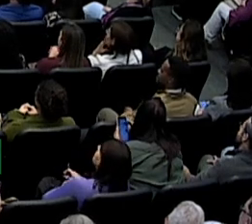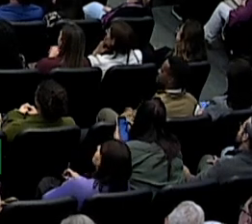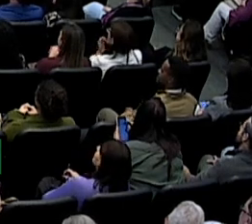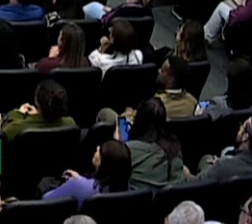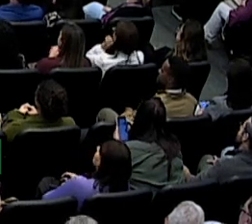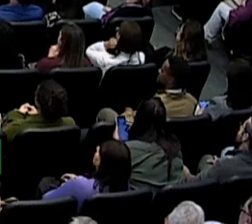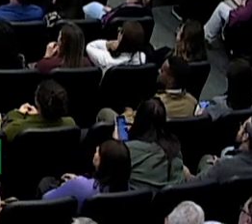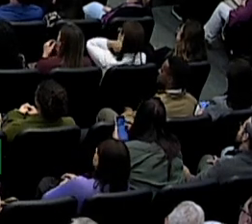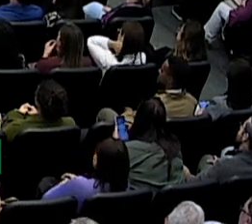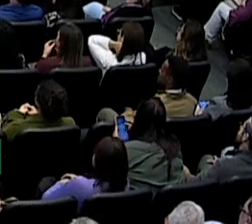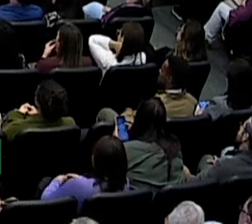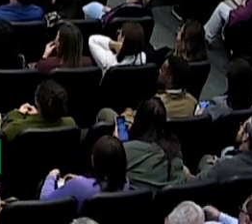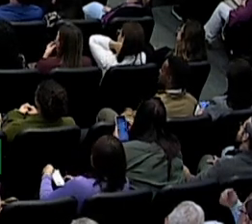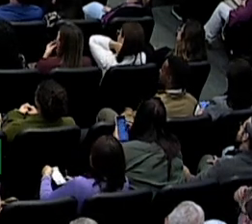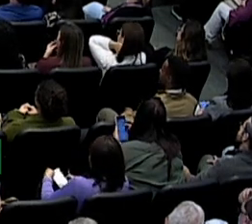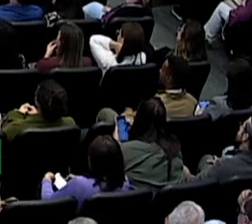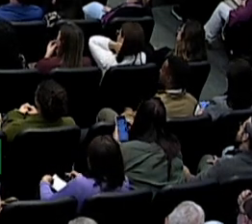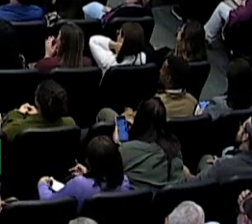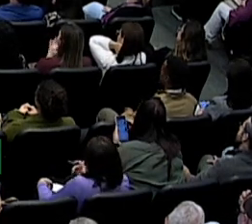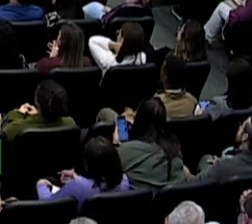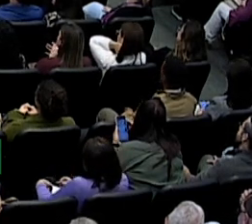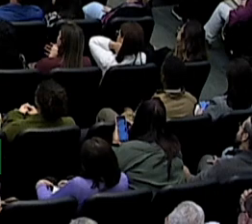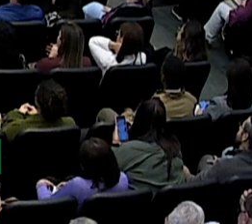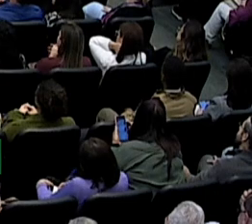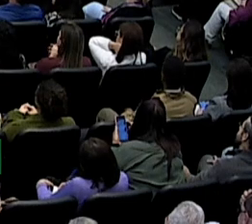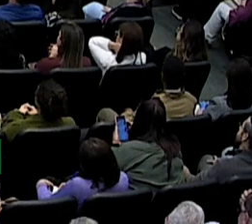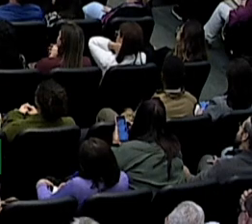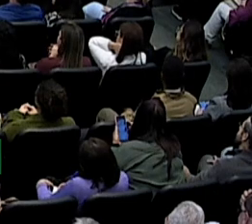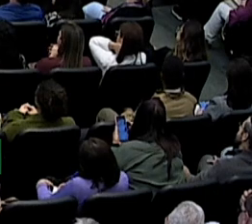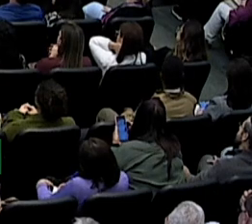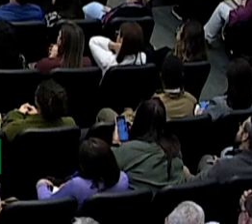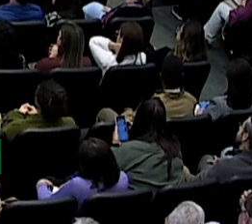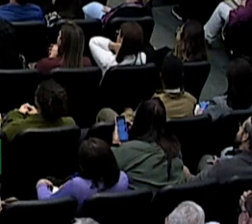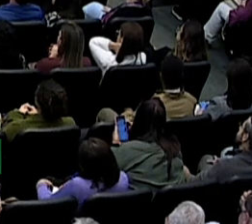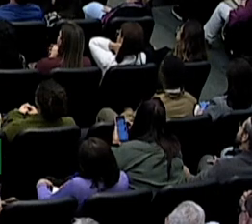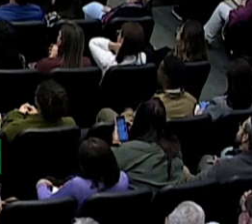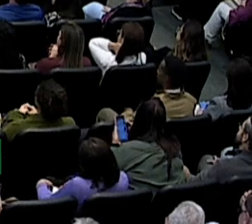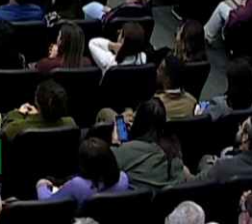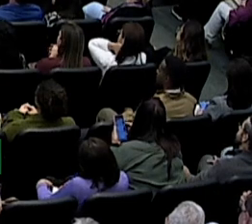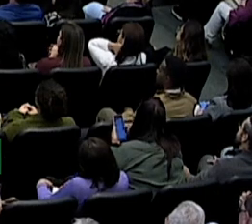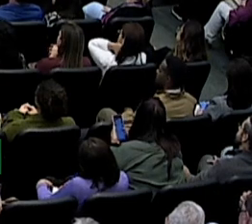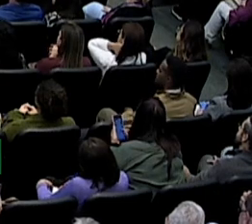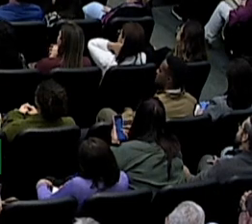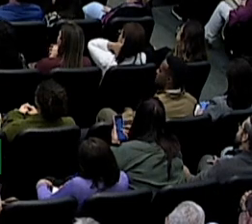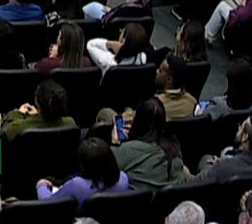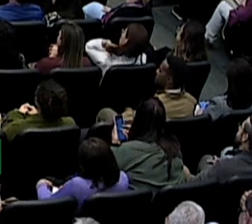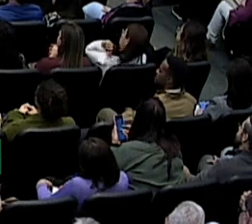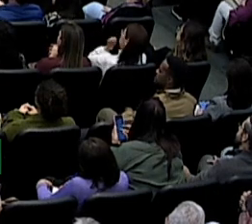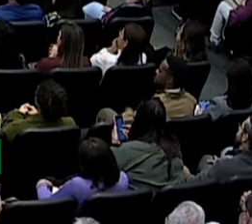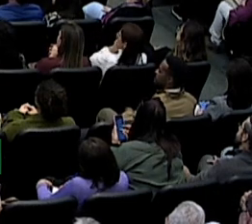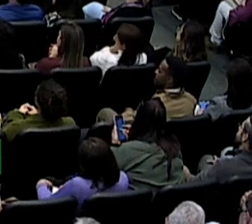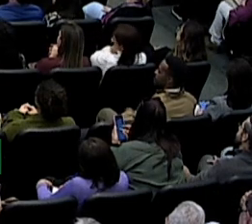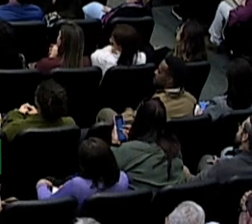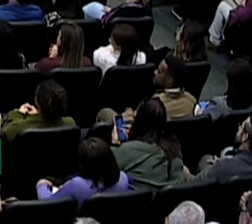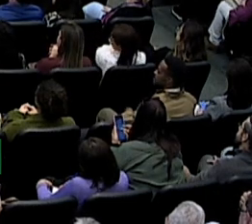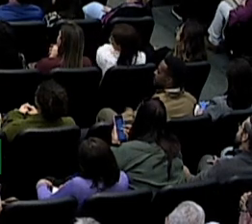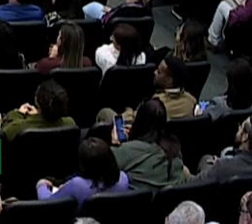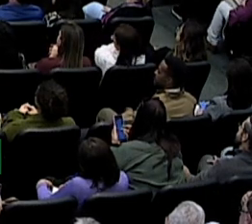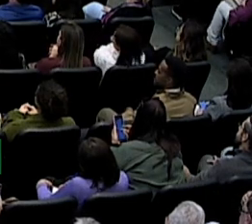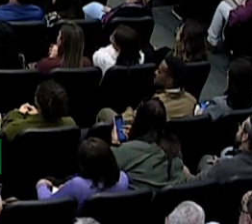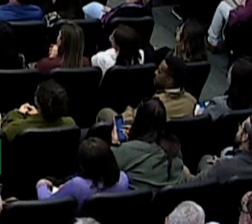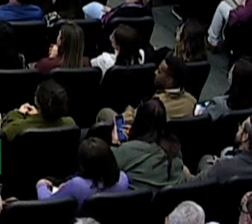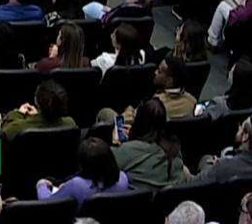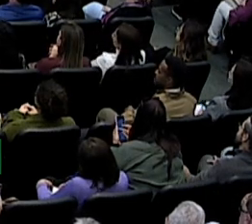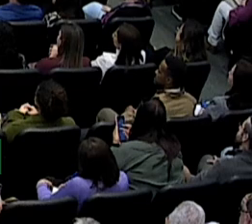Meu nome é Rodrigo, eu sou professor do Instituto Federal de Santa Catarina e coordenador do projeto Tartaruga de Mamão.